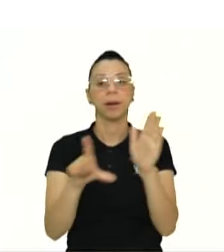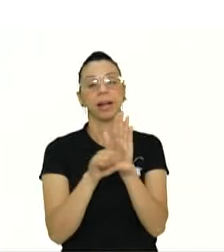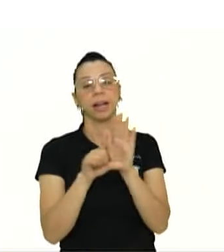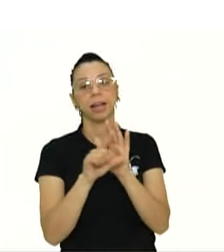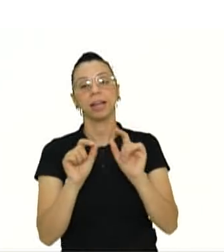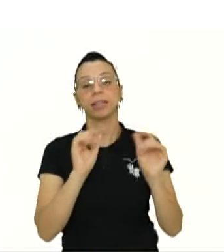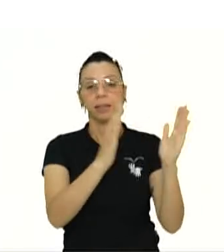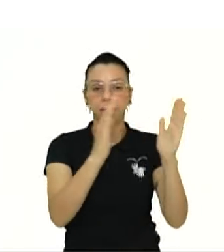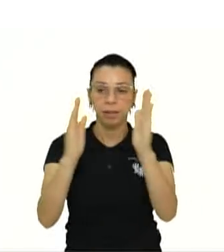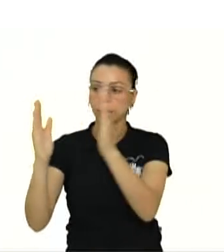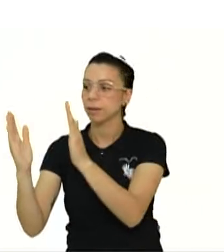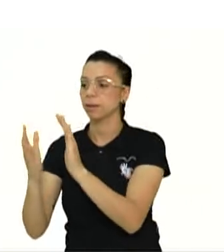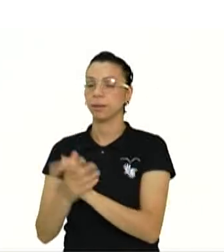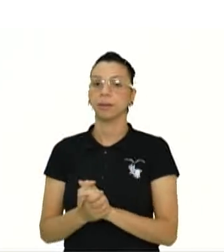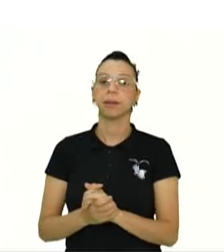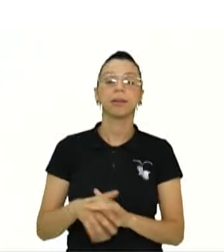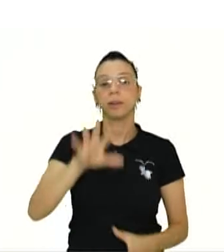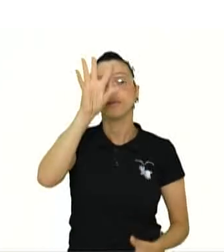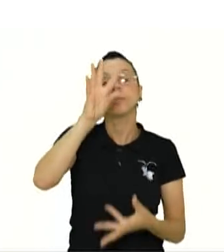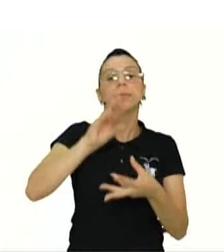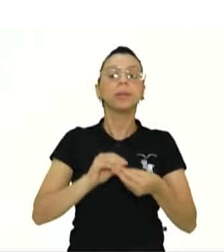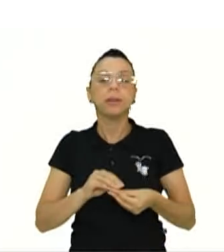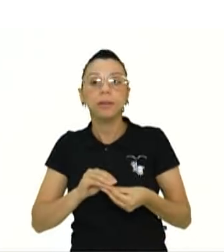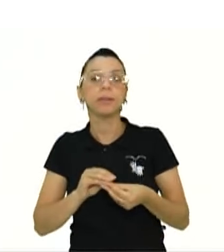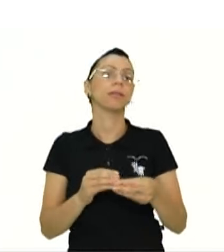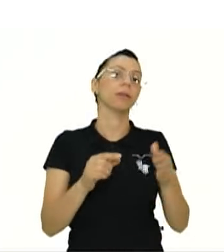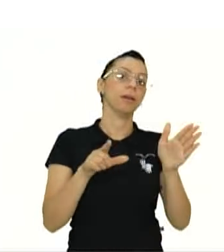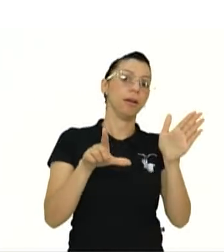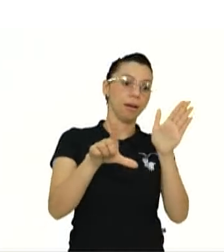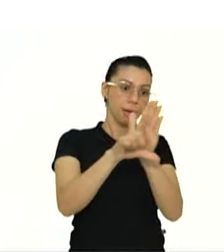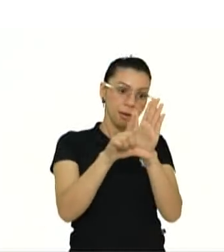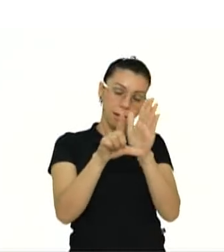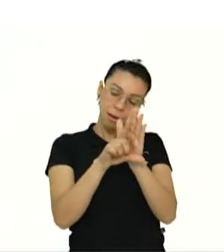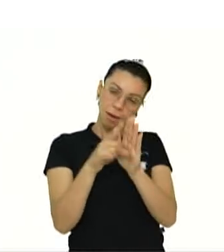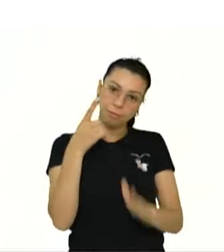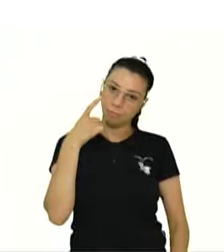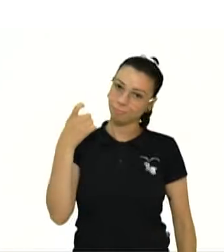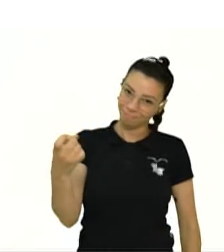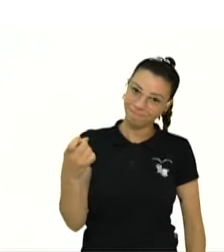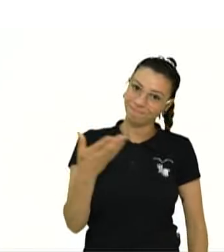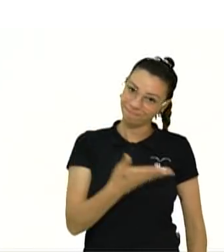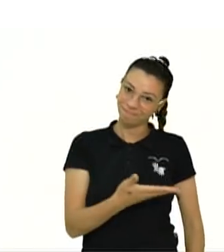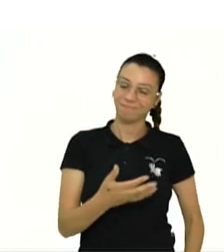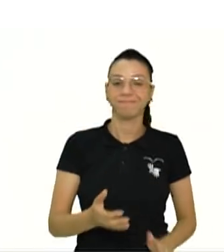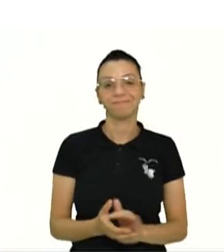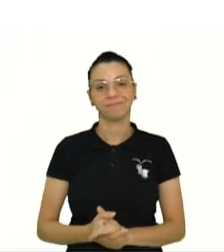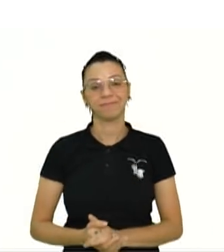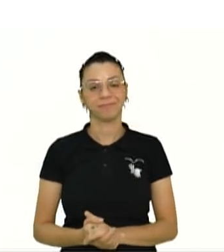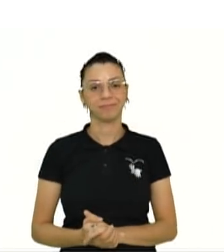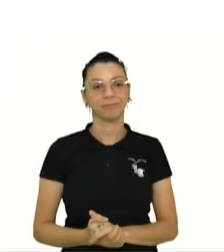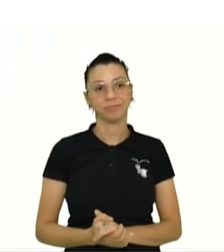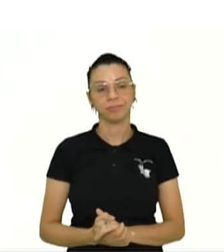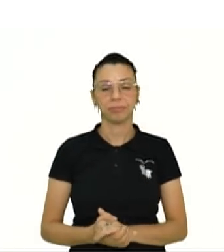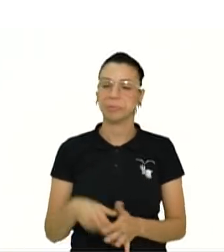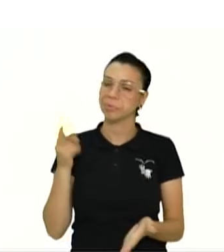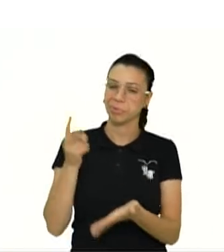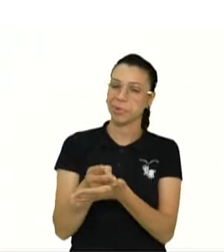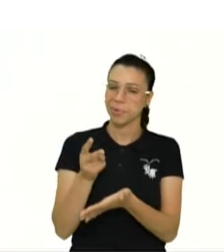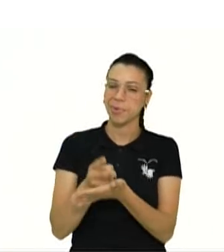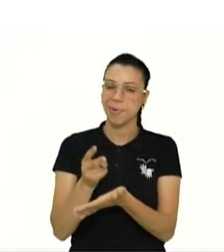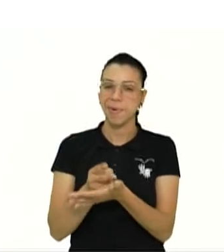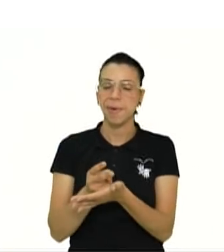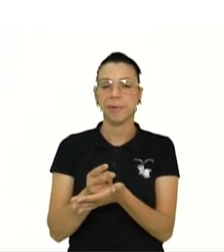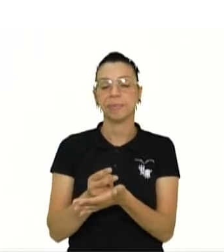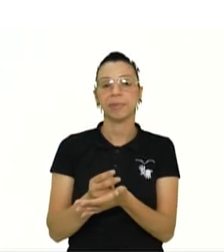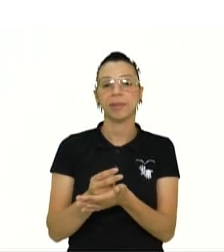ficava mais difícil para os patrícios interpretá-la conforme os seus interesses. Olha o que o professor Roberto comentou. E continua, né?